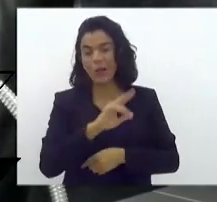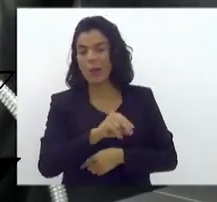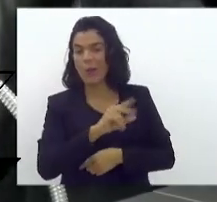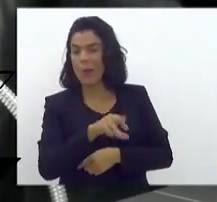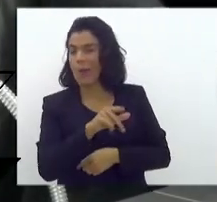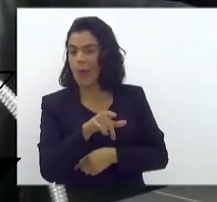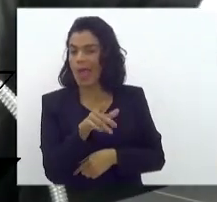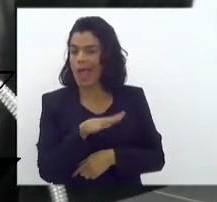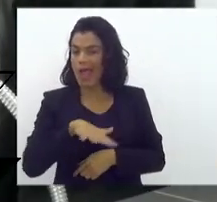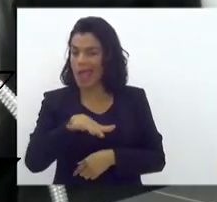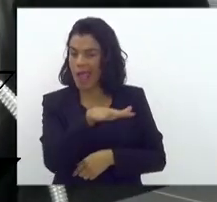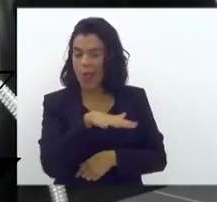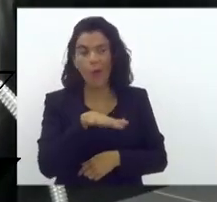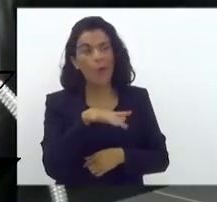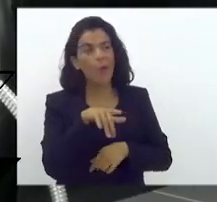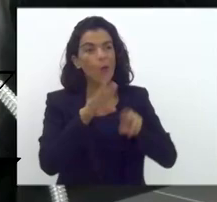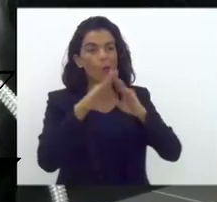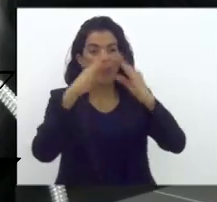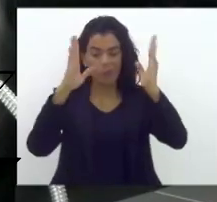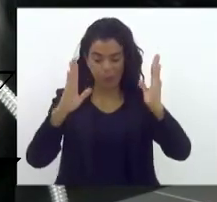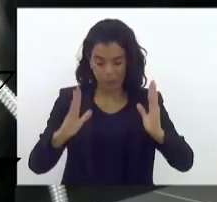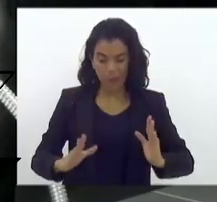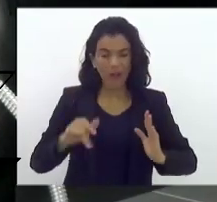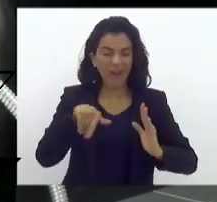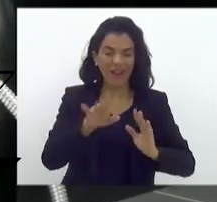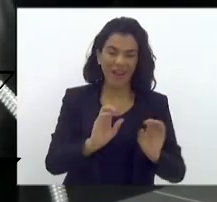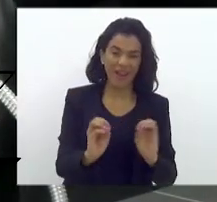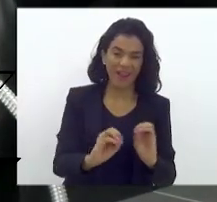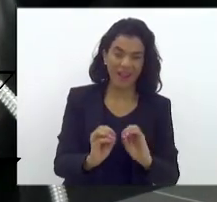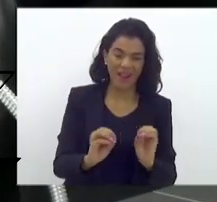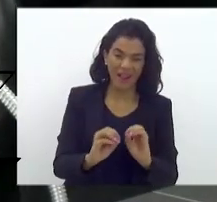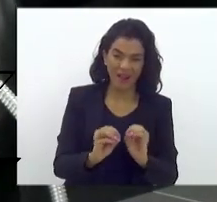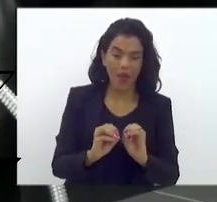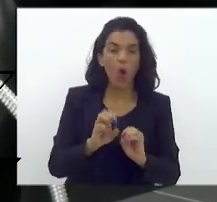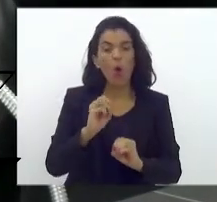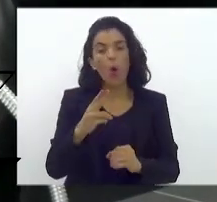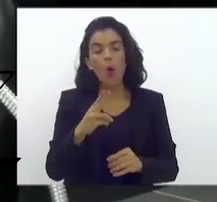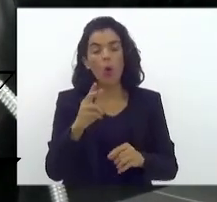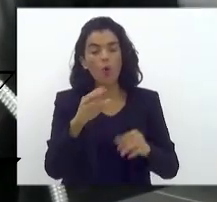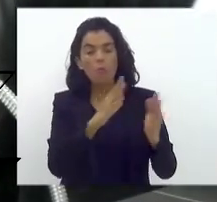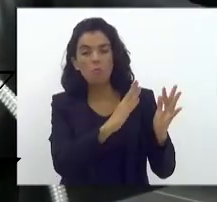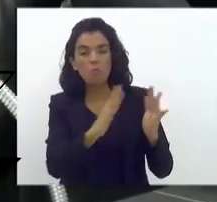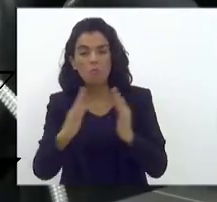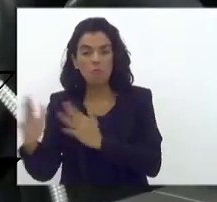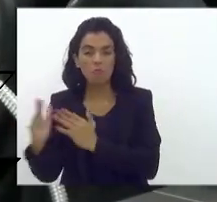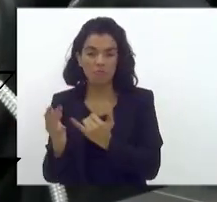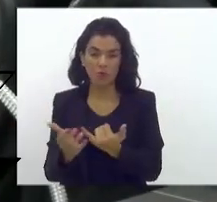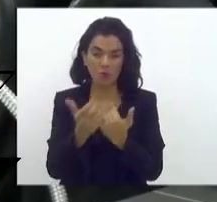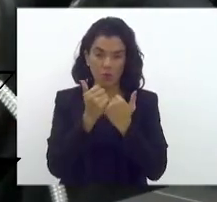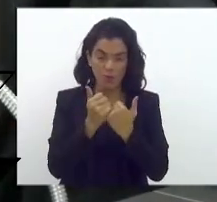de gravame para o imóvel, qualquer óbice associado ao processo de tombamento. Além disso,